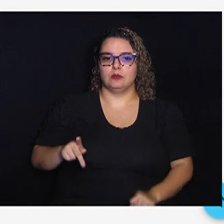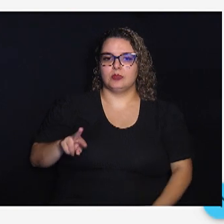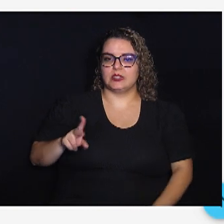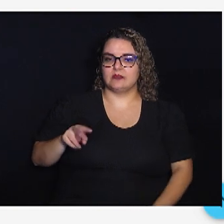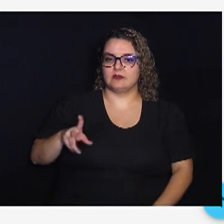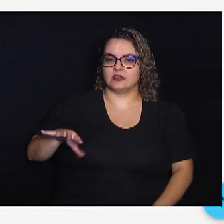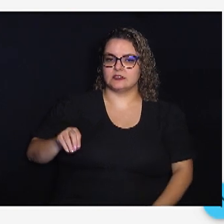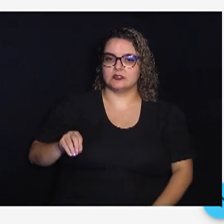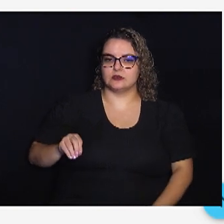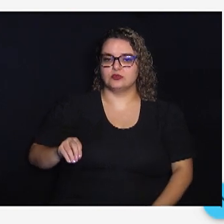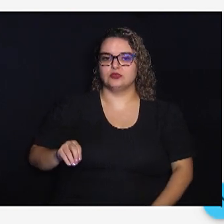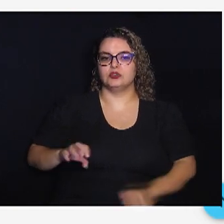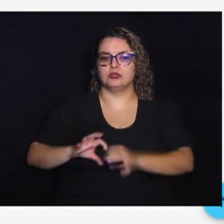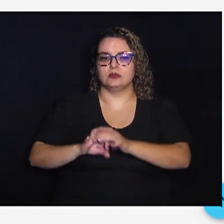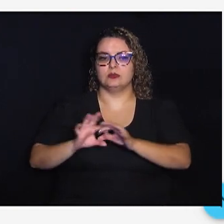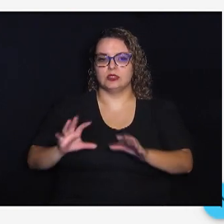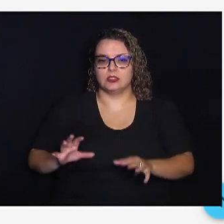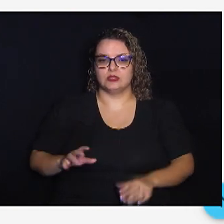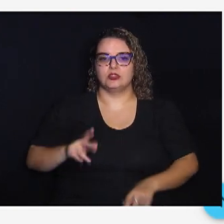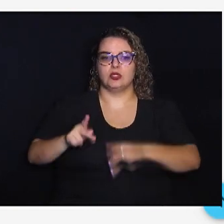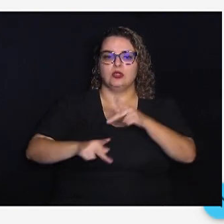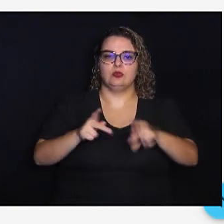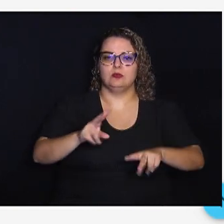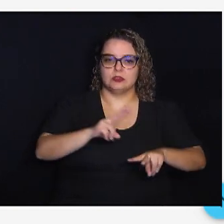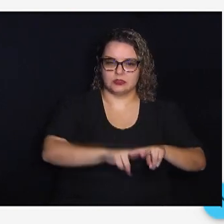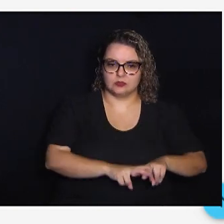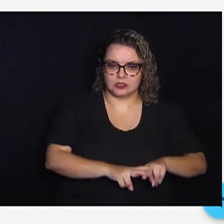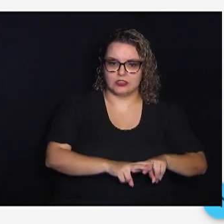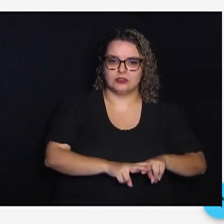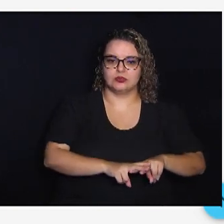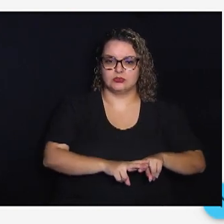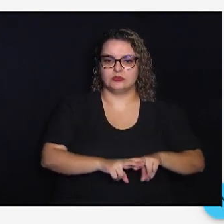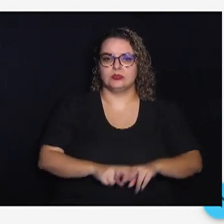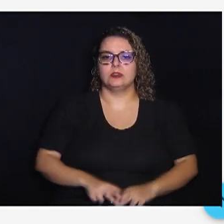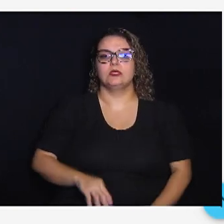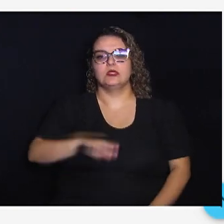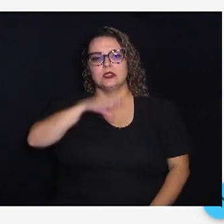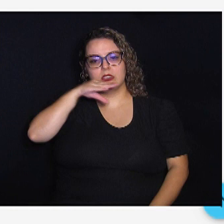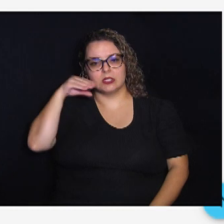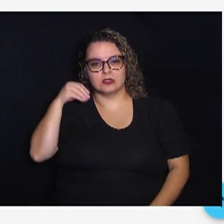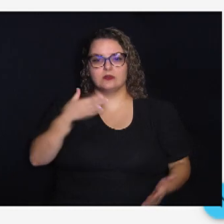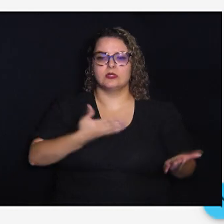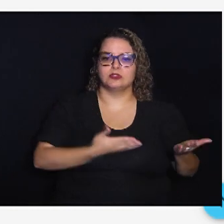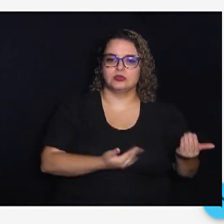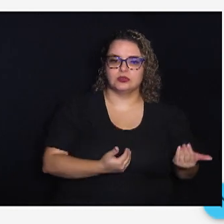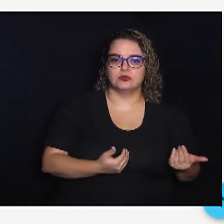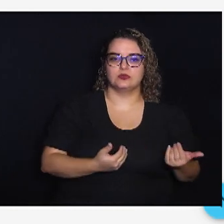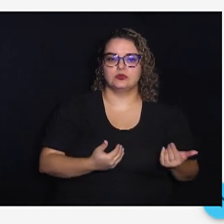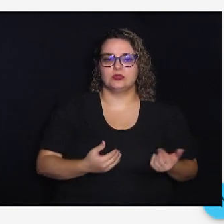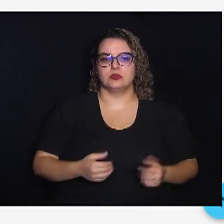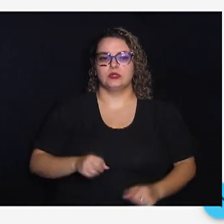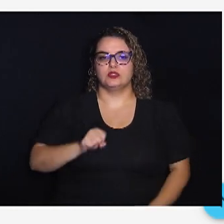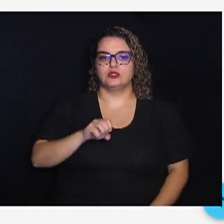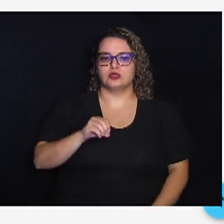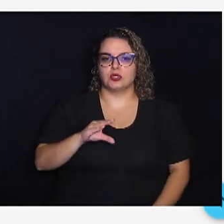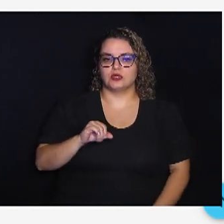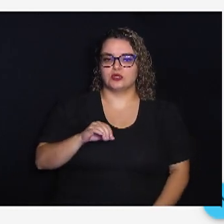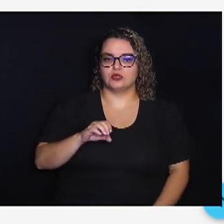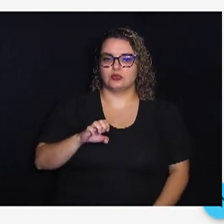liberdade, população privada de liberdade, além de adolescentes e jovens sob medidas